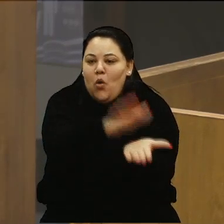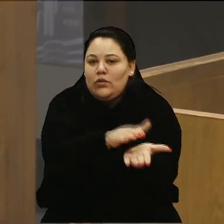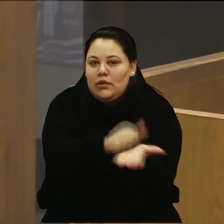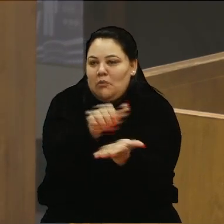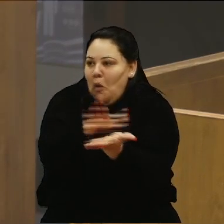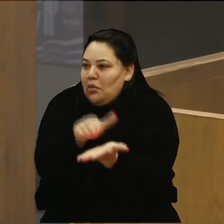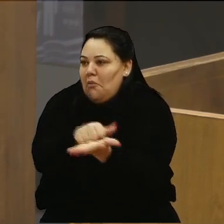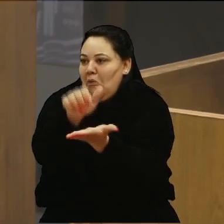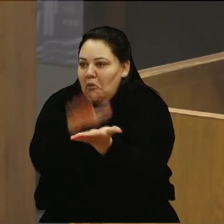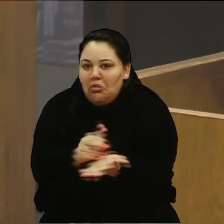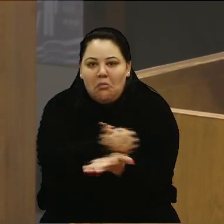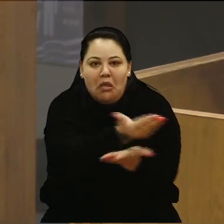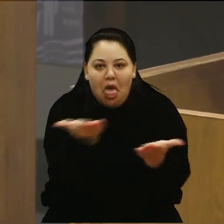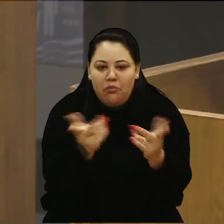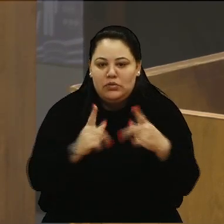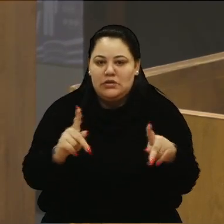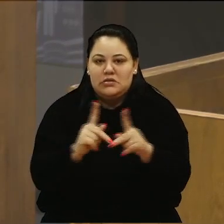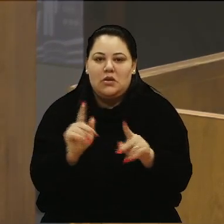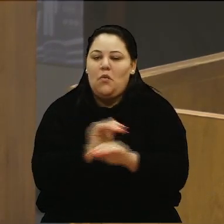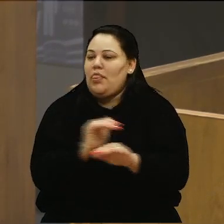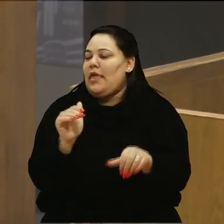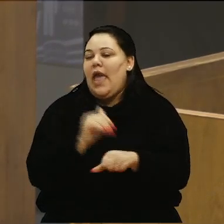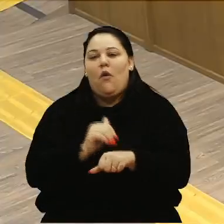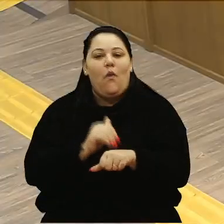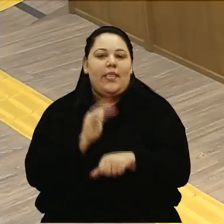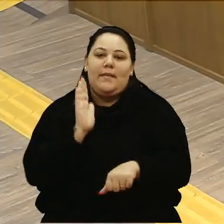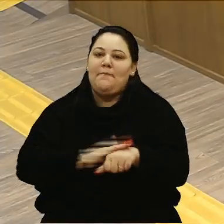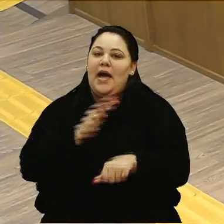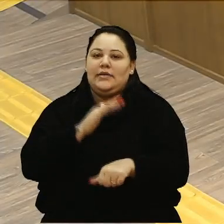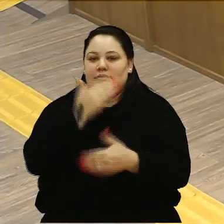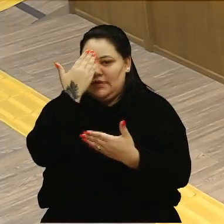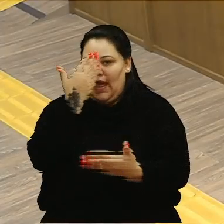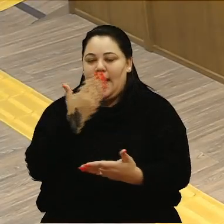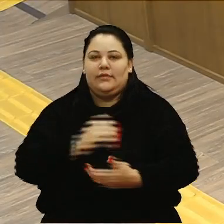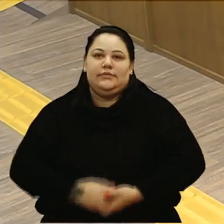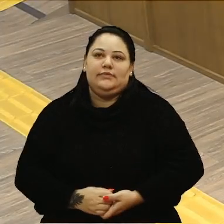população. Ninguém aguenta isso. Obrigado. Com a palavra, vereador Sandro Fantinelli.